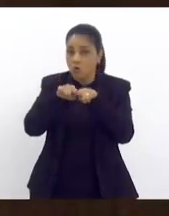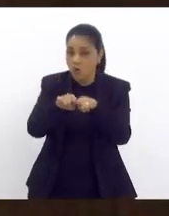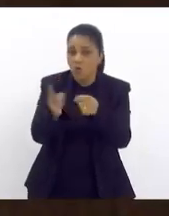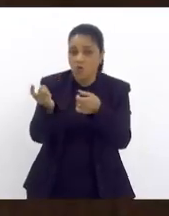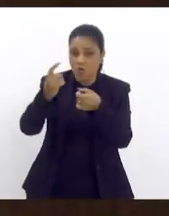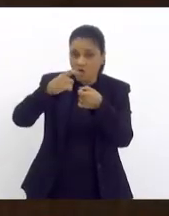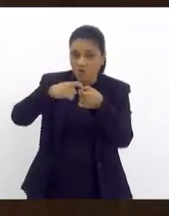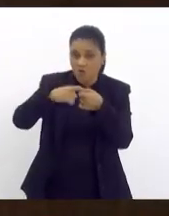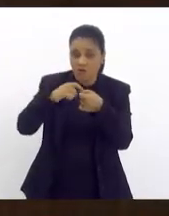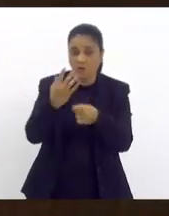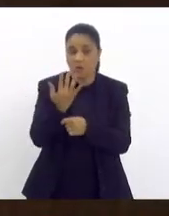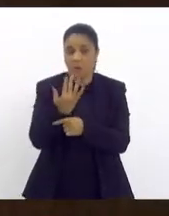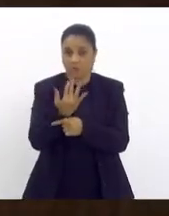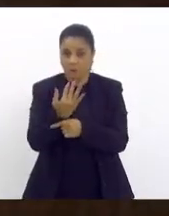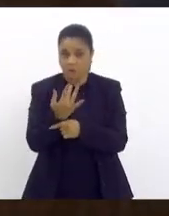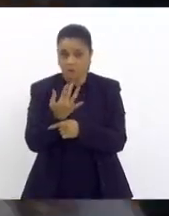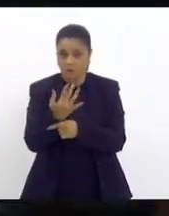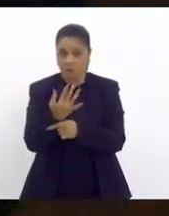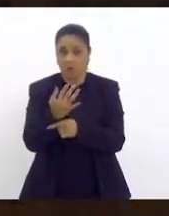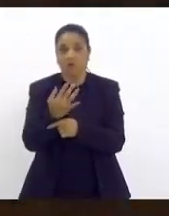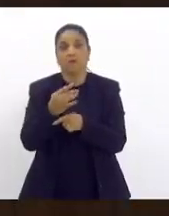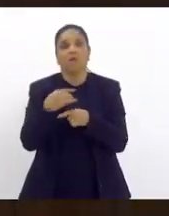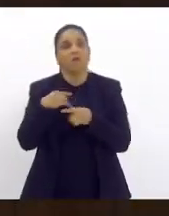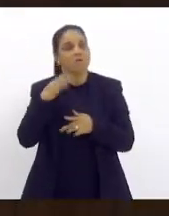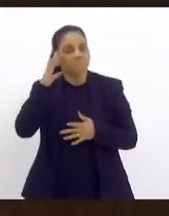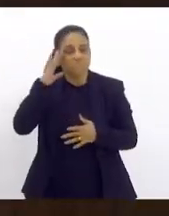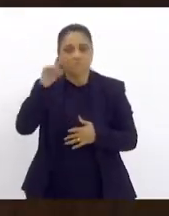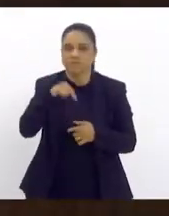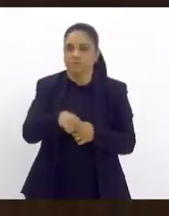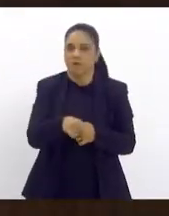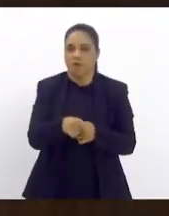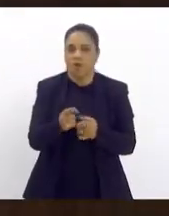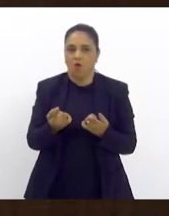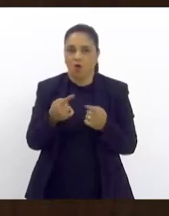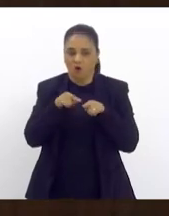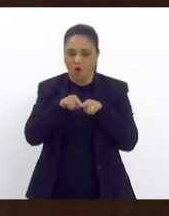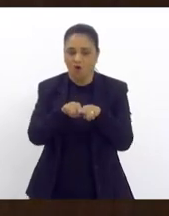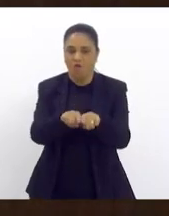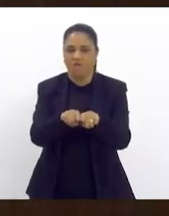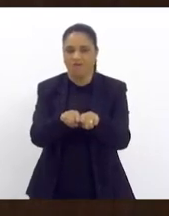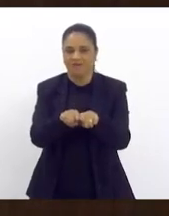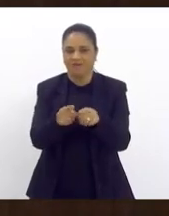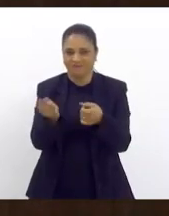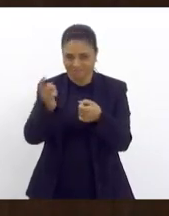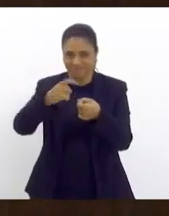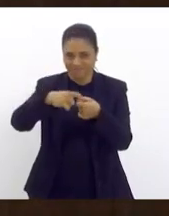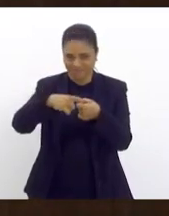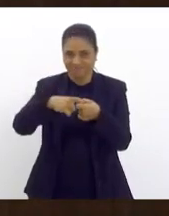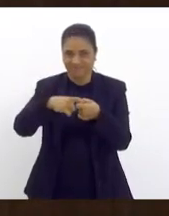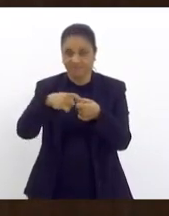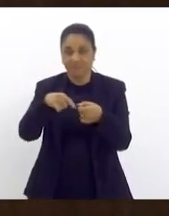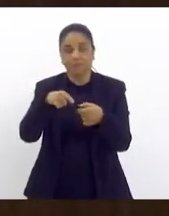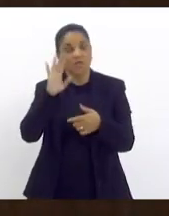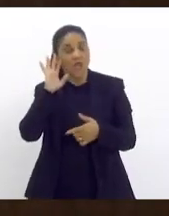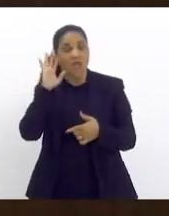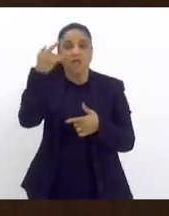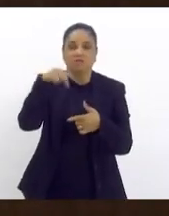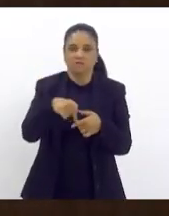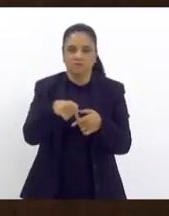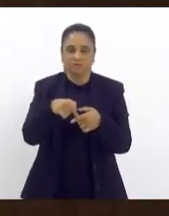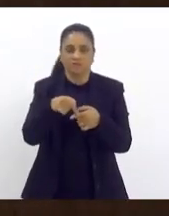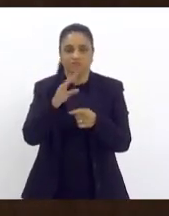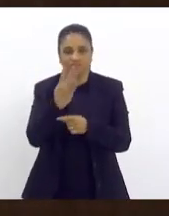de Duque de Caxias é fundamental porque quem decide o sistema de Duque de